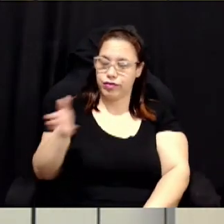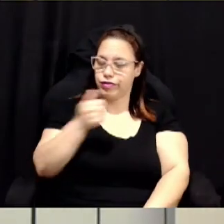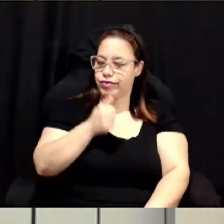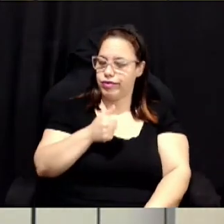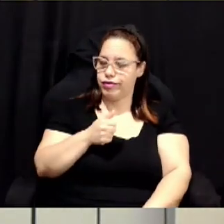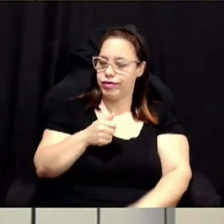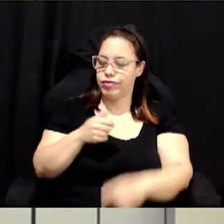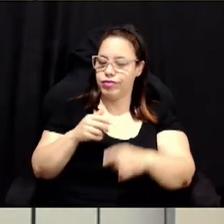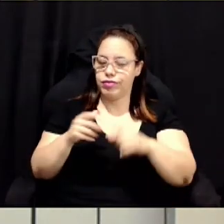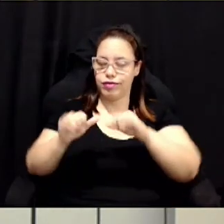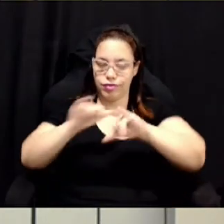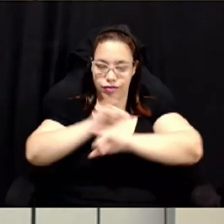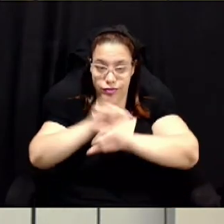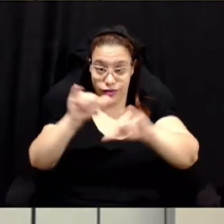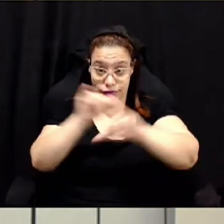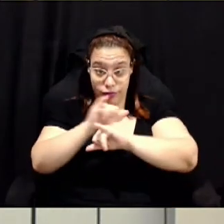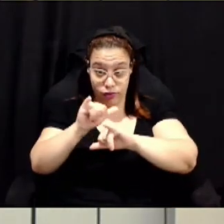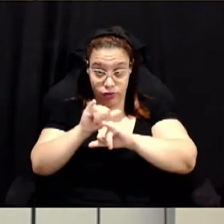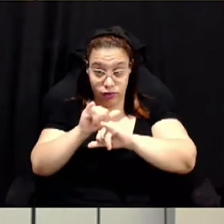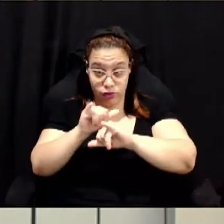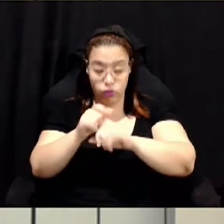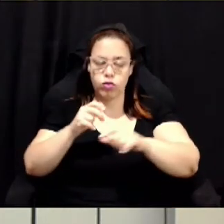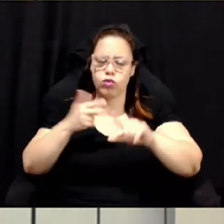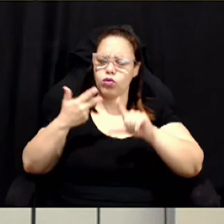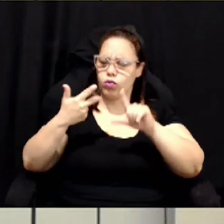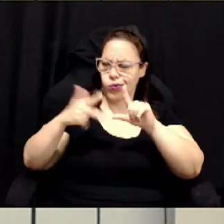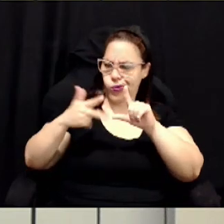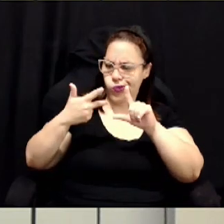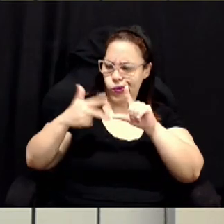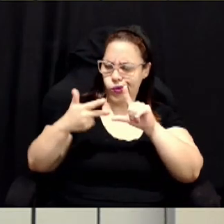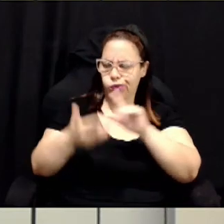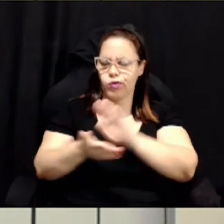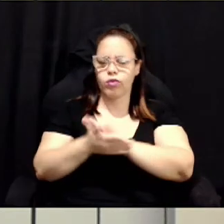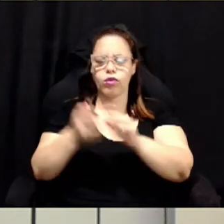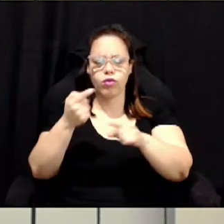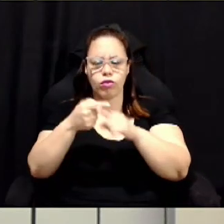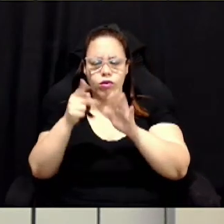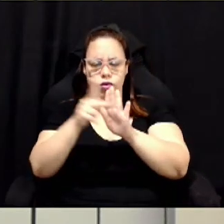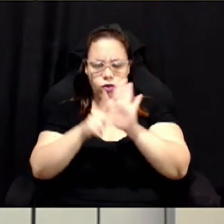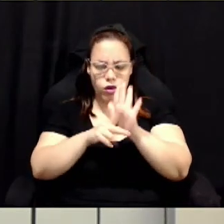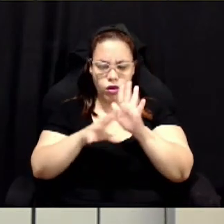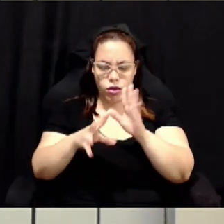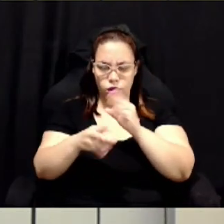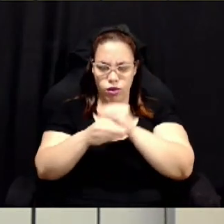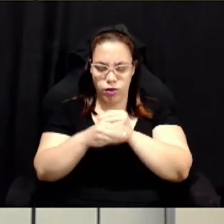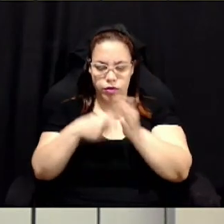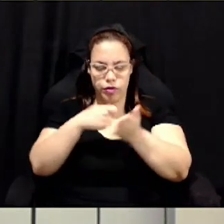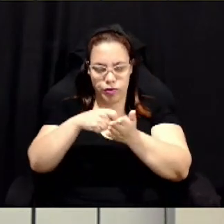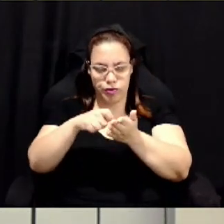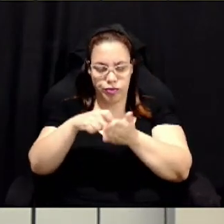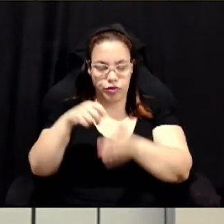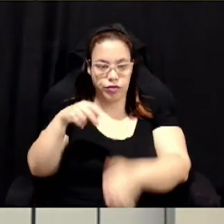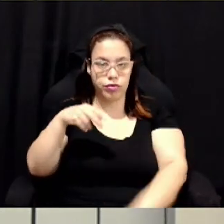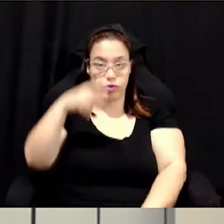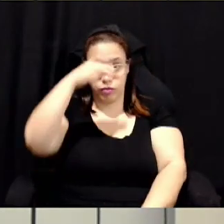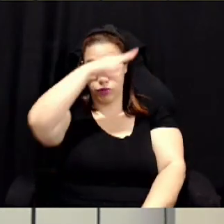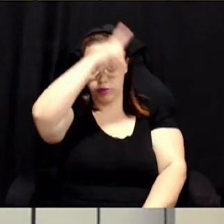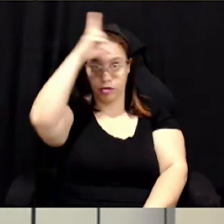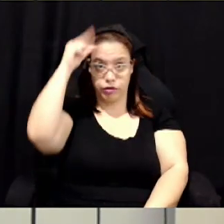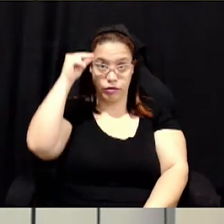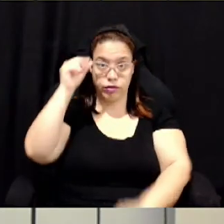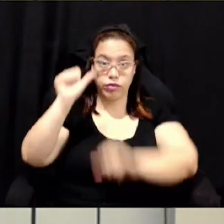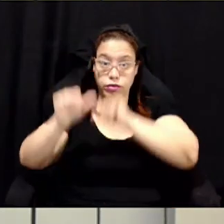Câmara Notícia, com as notícias do Legislativo, porque projeto de lei complementar de autoria do prefeito que altera uma